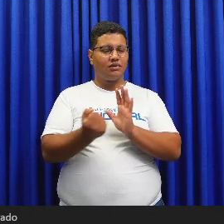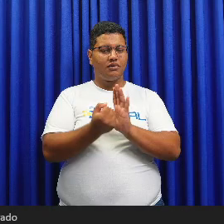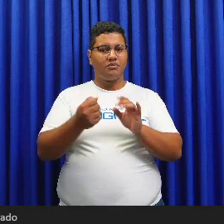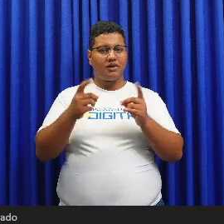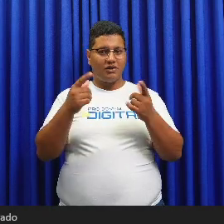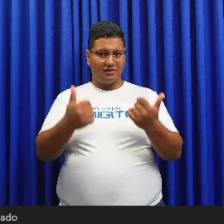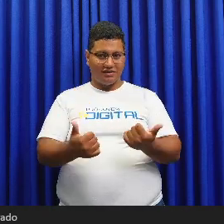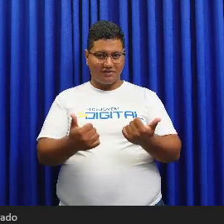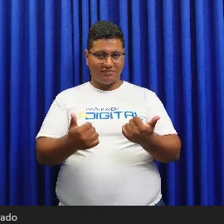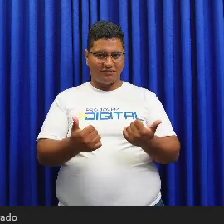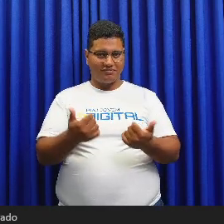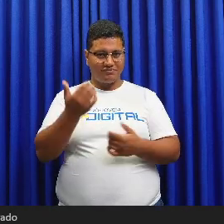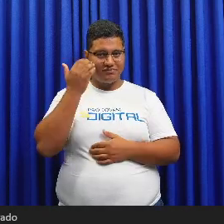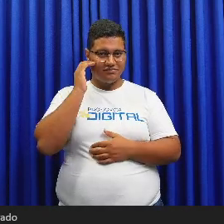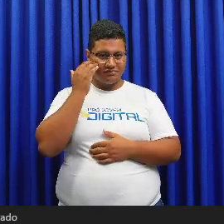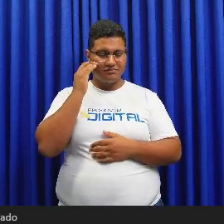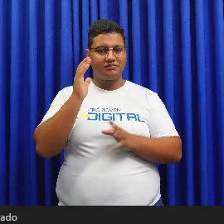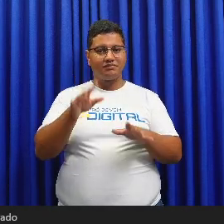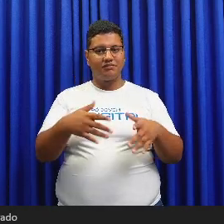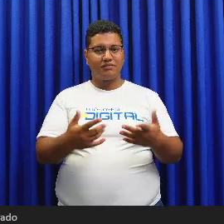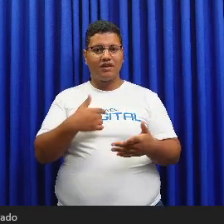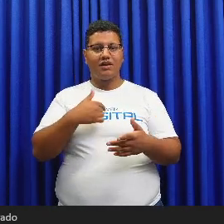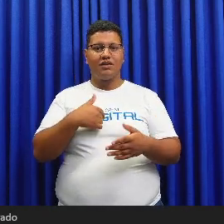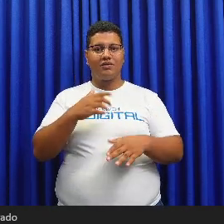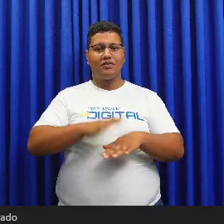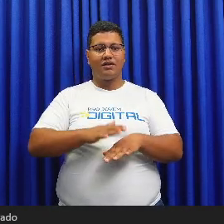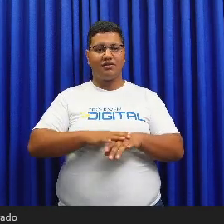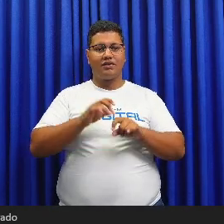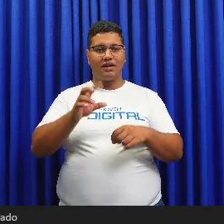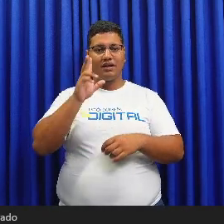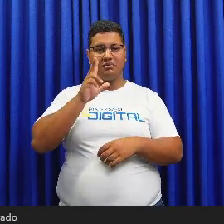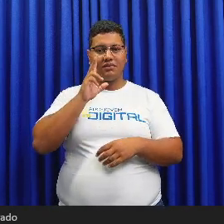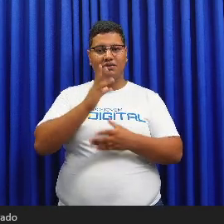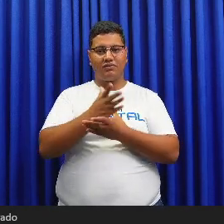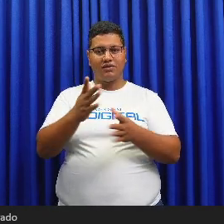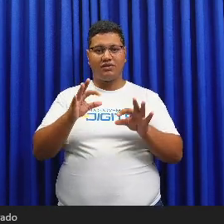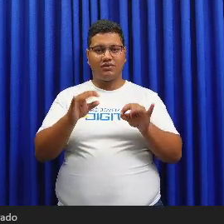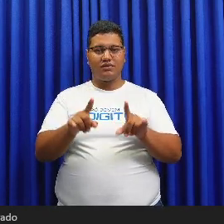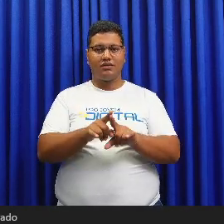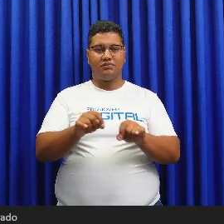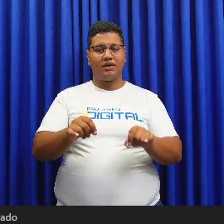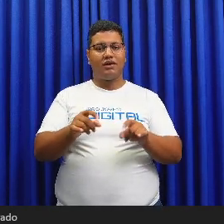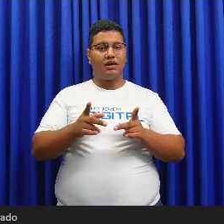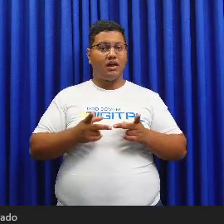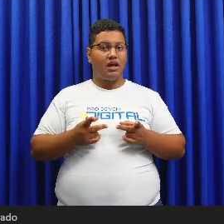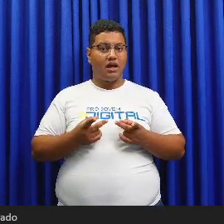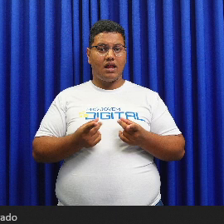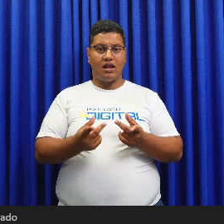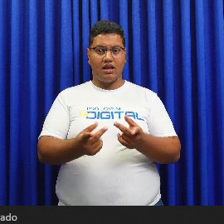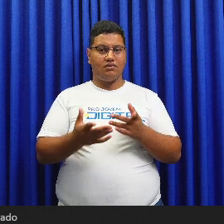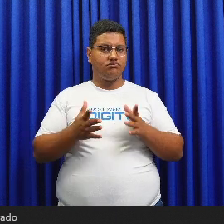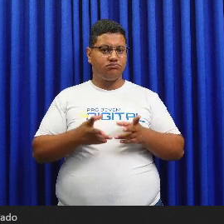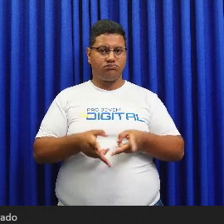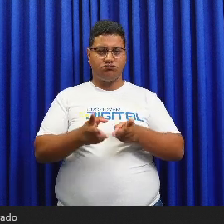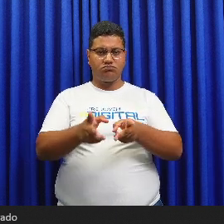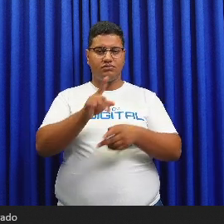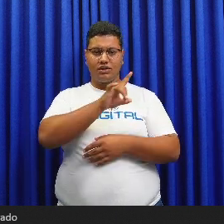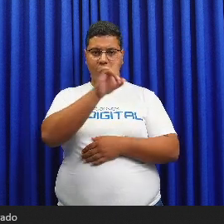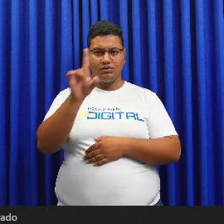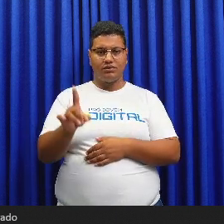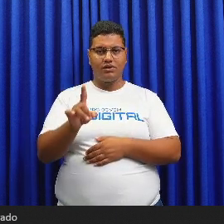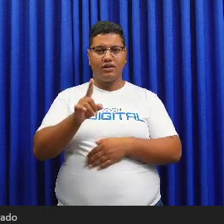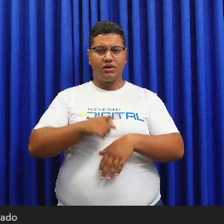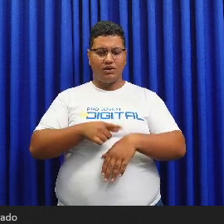É isso. E aí eu vou... aqui, lembrando, pessoal, tem que estar em automático para que chegar no